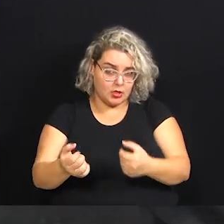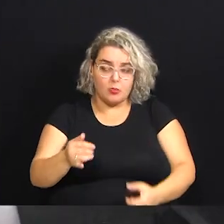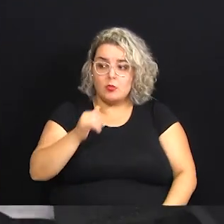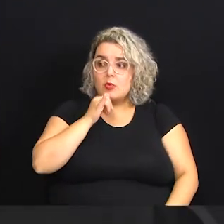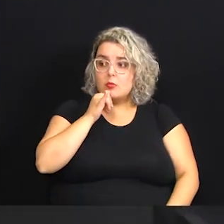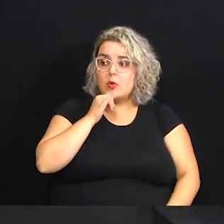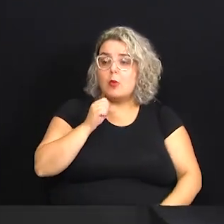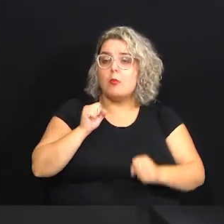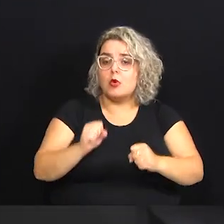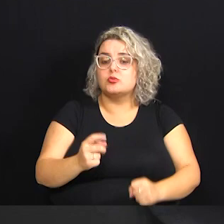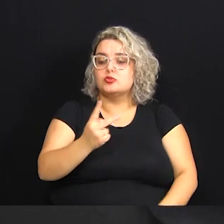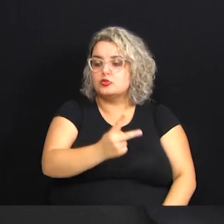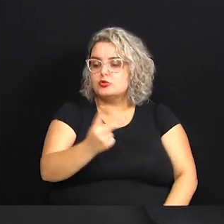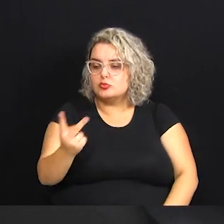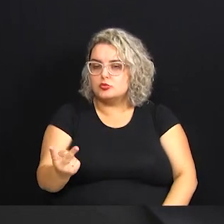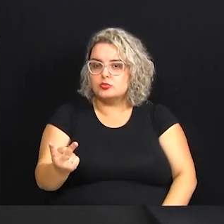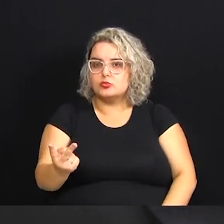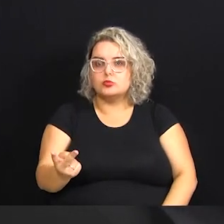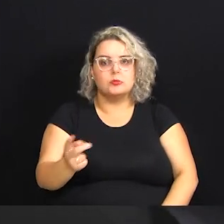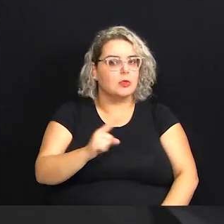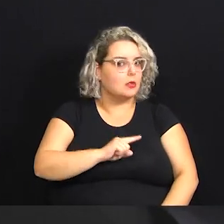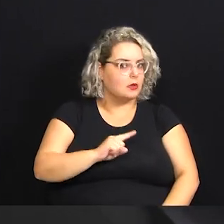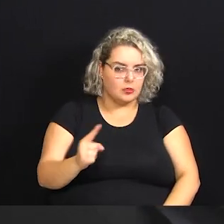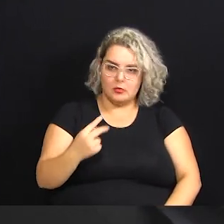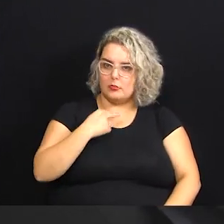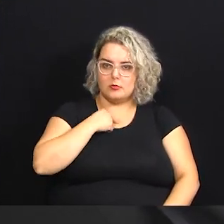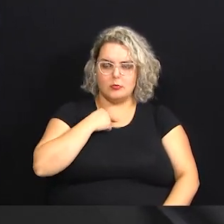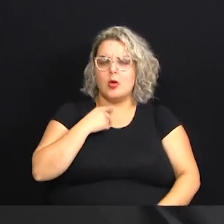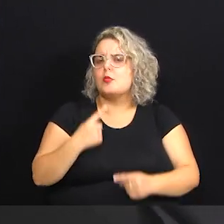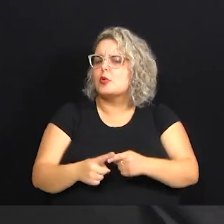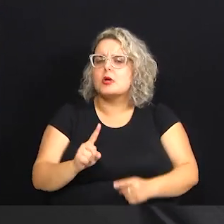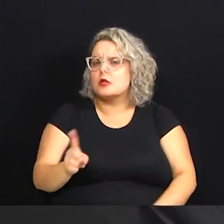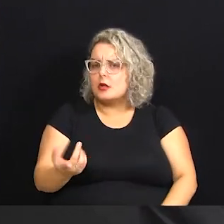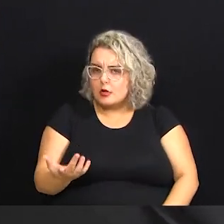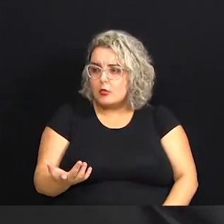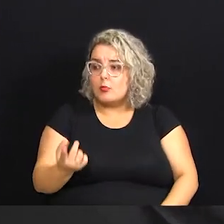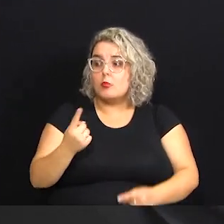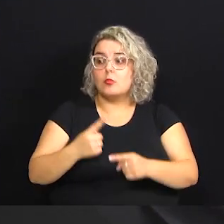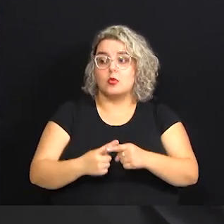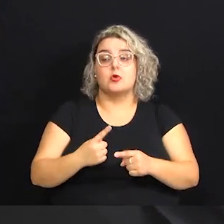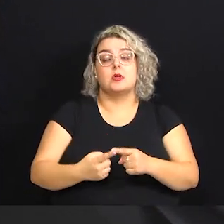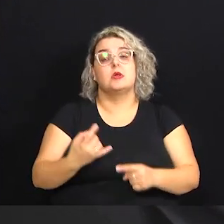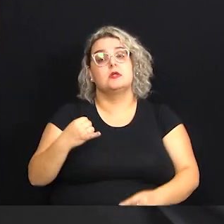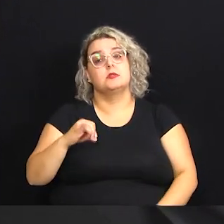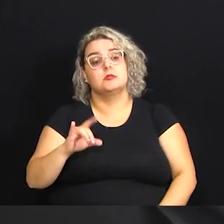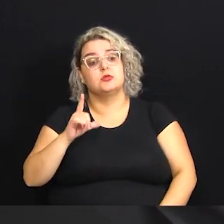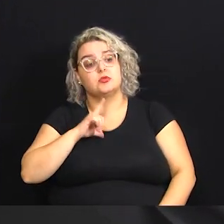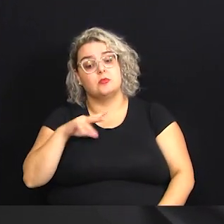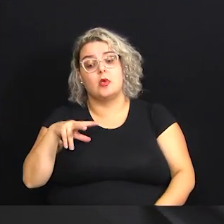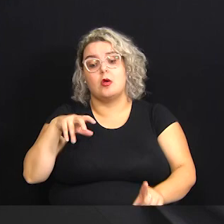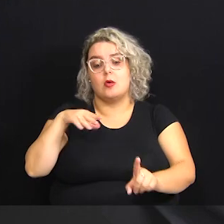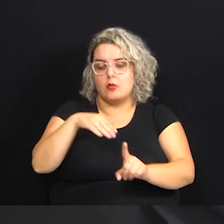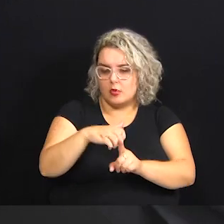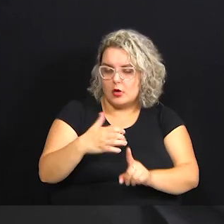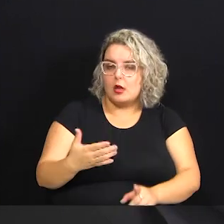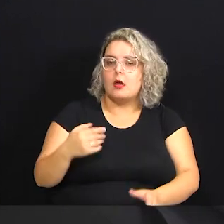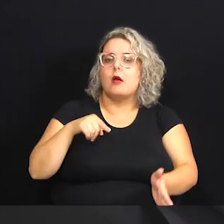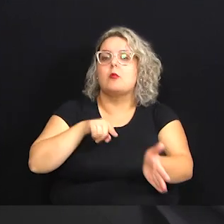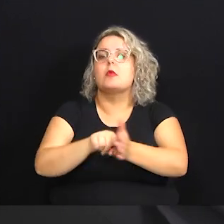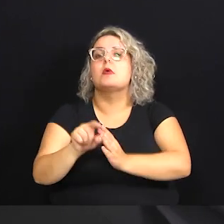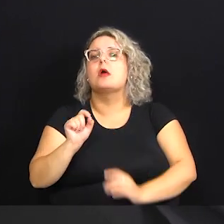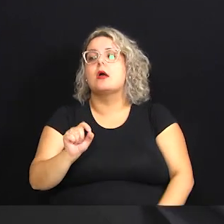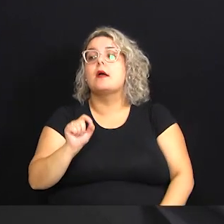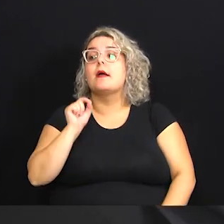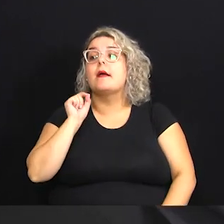em duas companhias diferentes? Não, eu não posso. Por que não? Porque se eventualmente houver um acidente, a pergunta